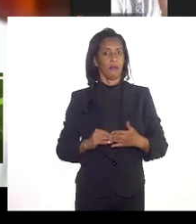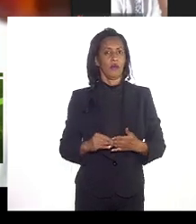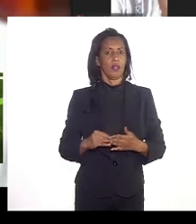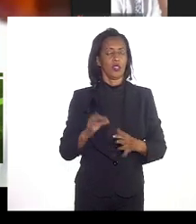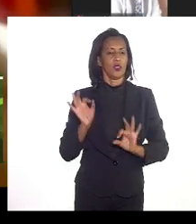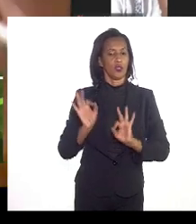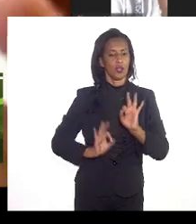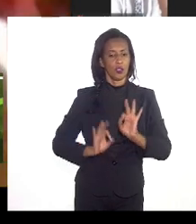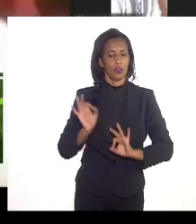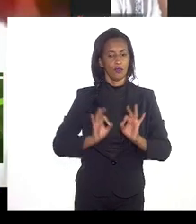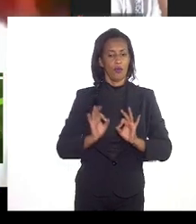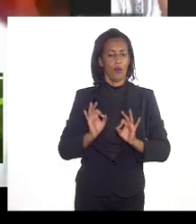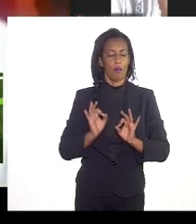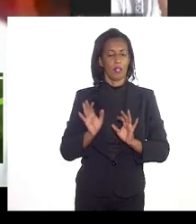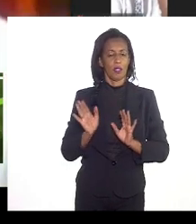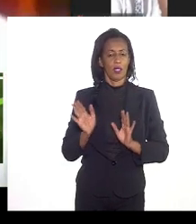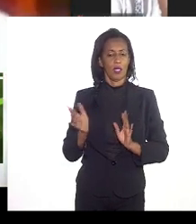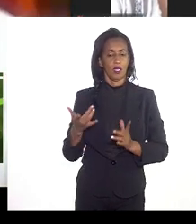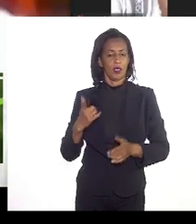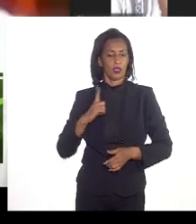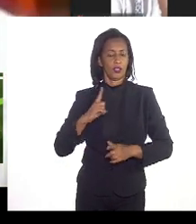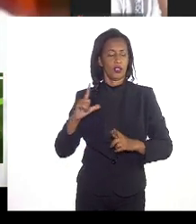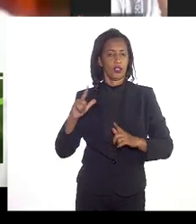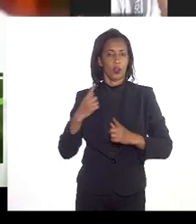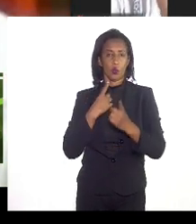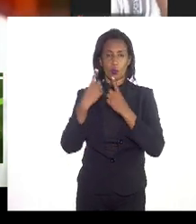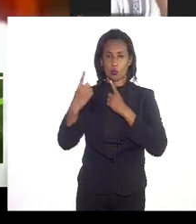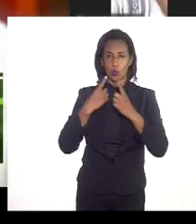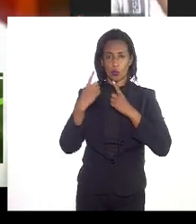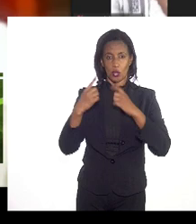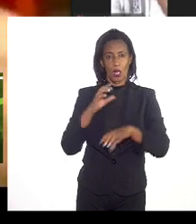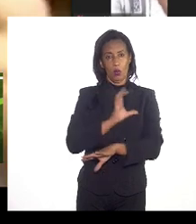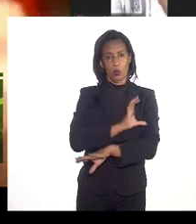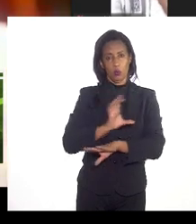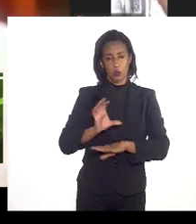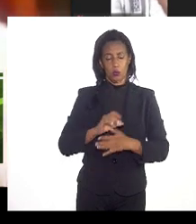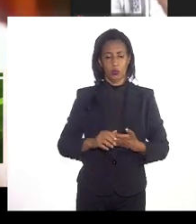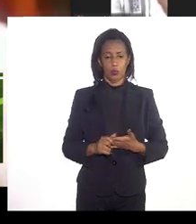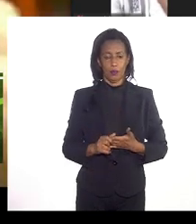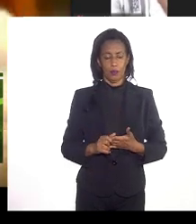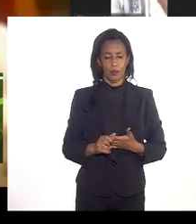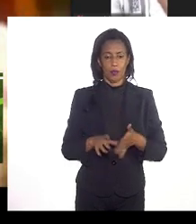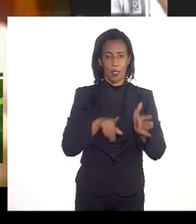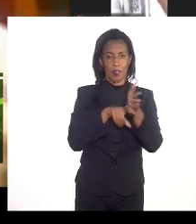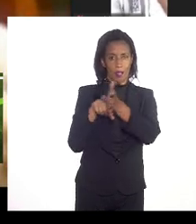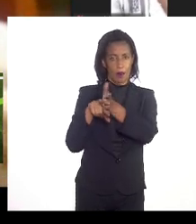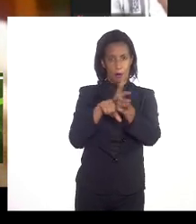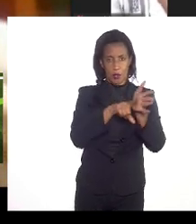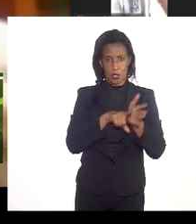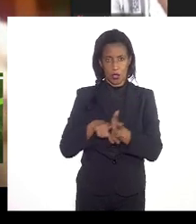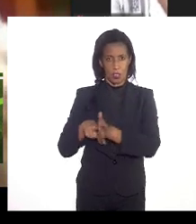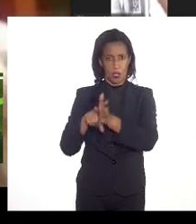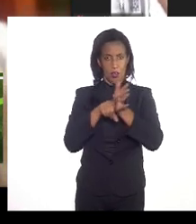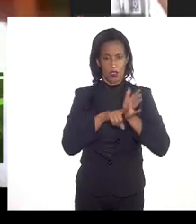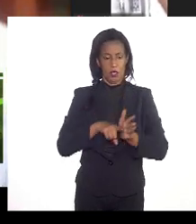gente viabilizar aquilo que eu falei em relação ao diálogo intercultural. A consulta é um elemento